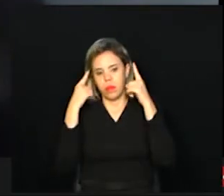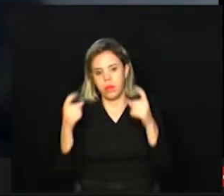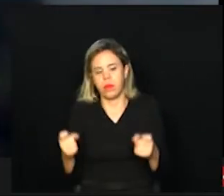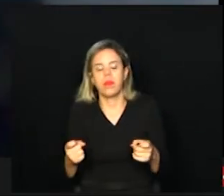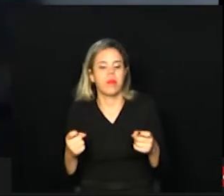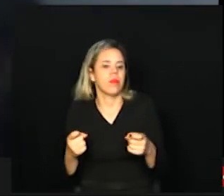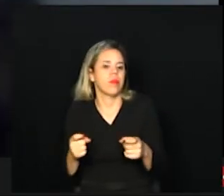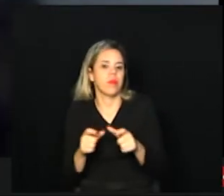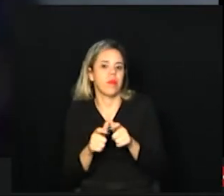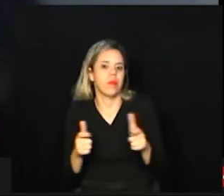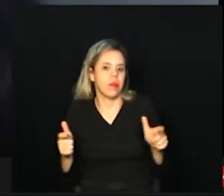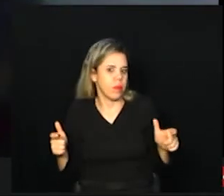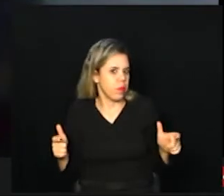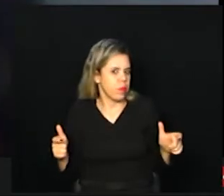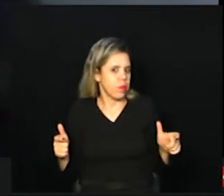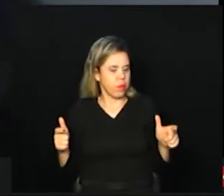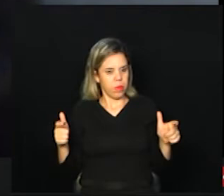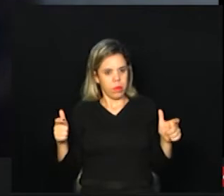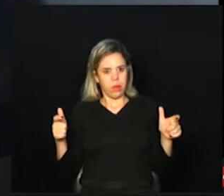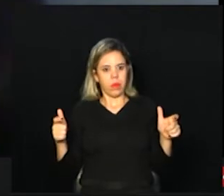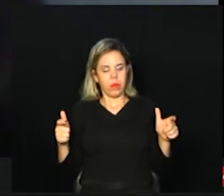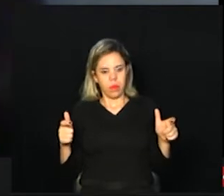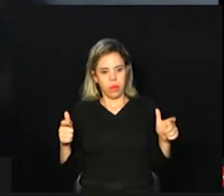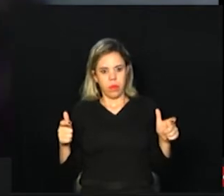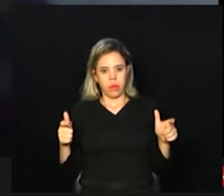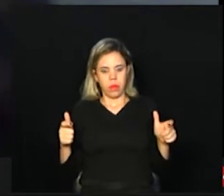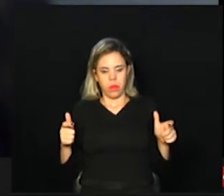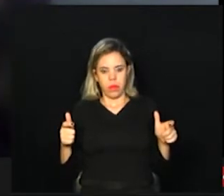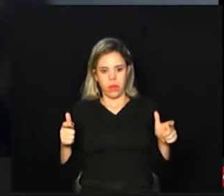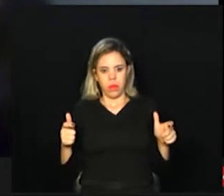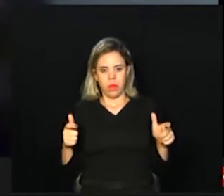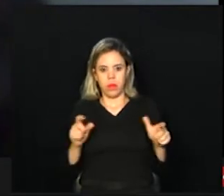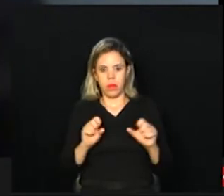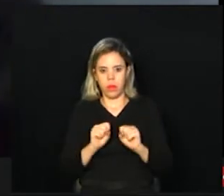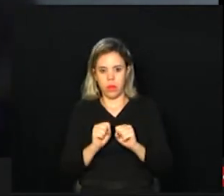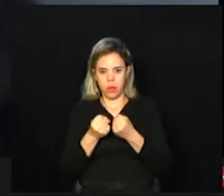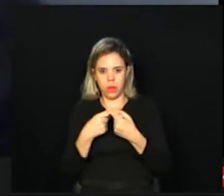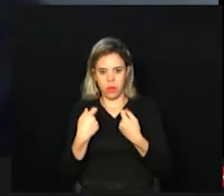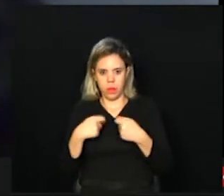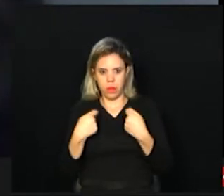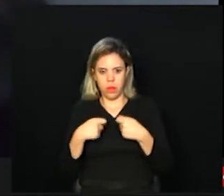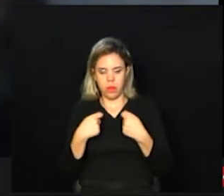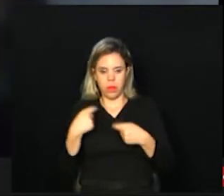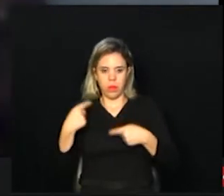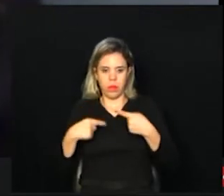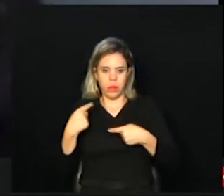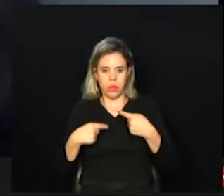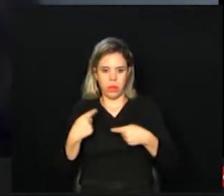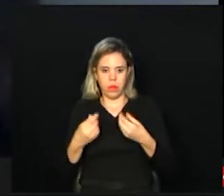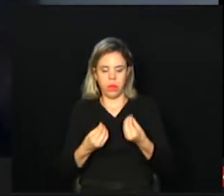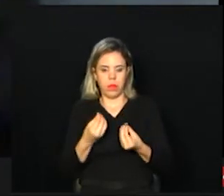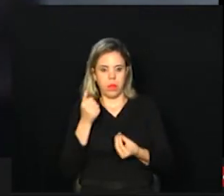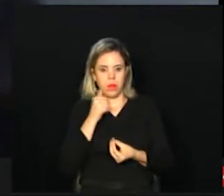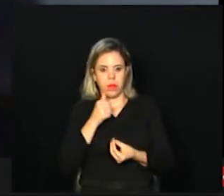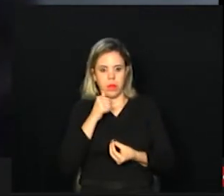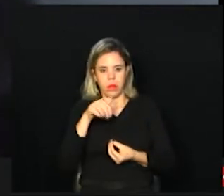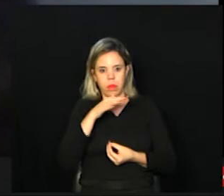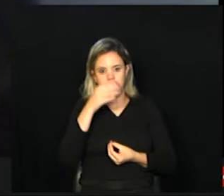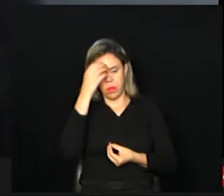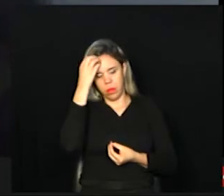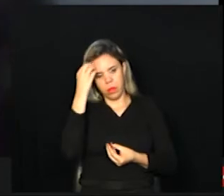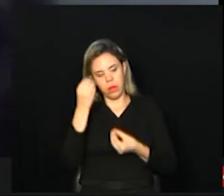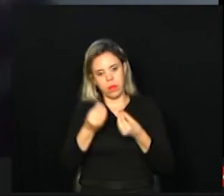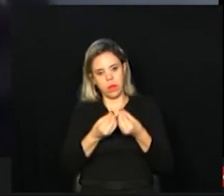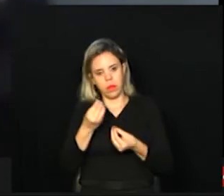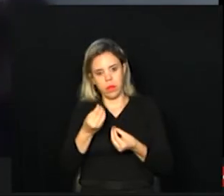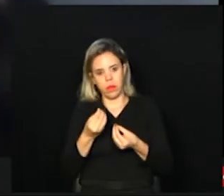a maioria, aliás, é uma coisa que eu defendo, nós precisamos discutir também com as mulheres como é que se